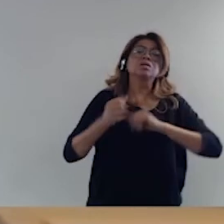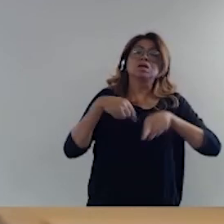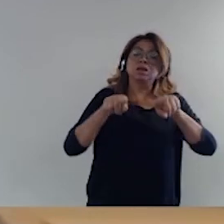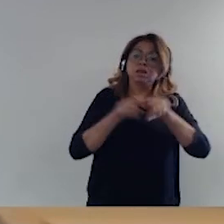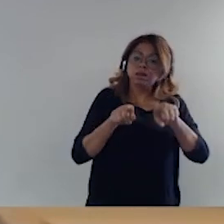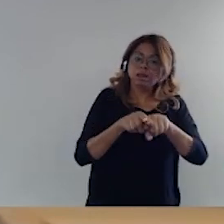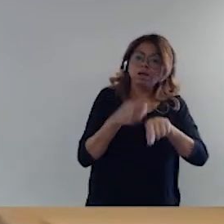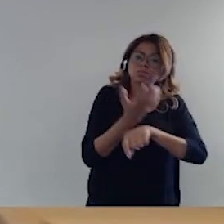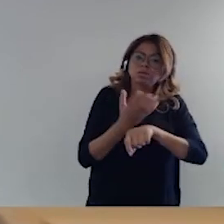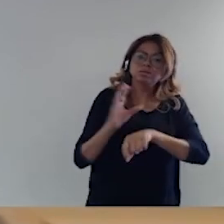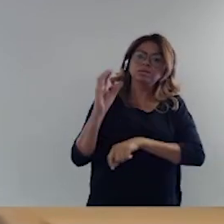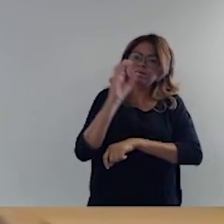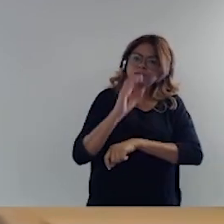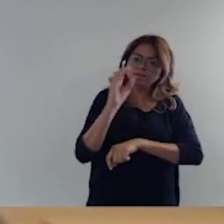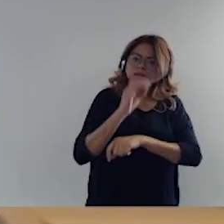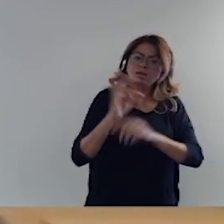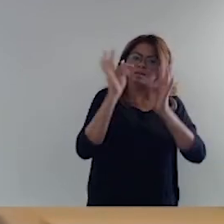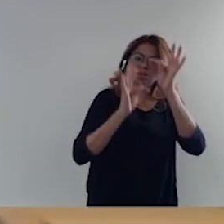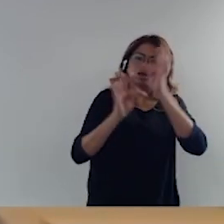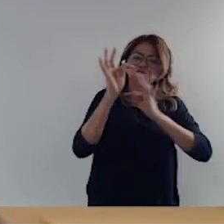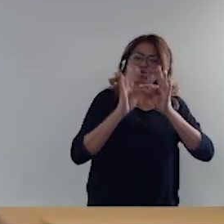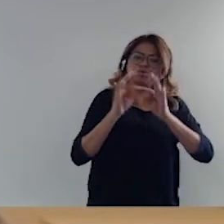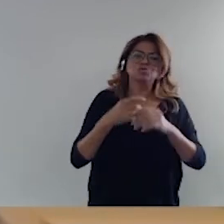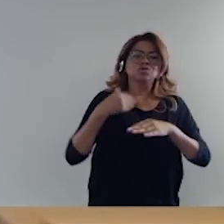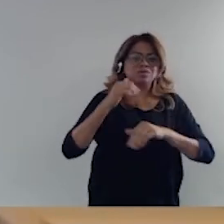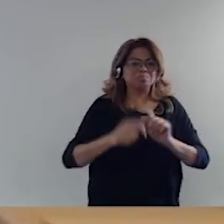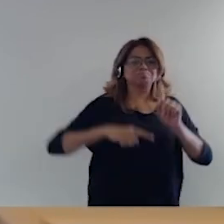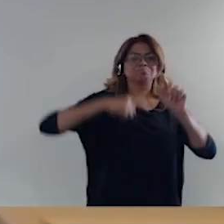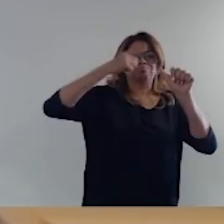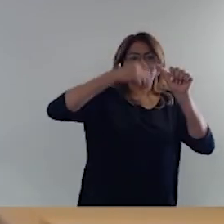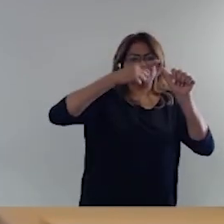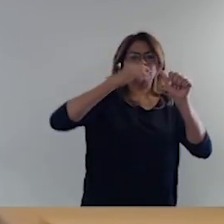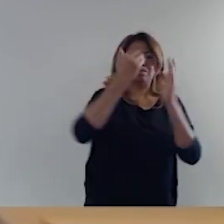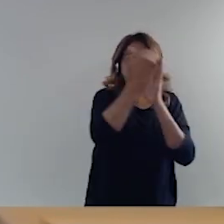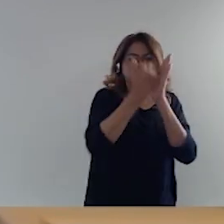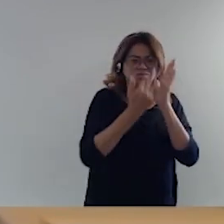no topo da agenda. Deu meu tempo, presidente, cravado,